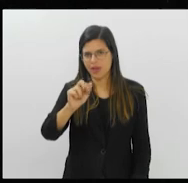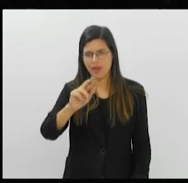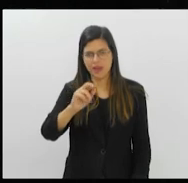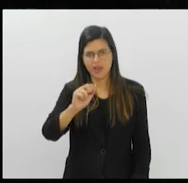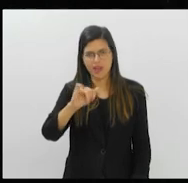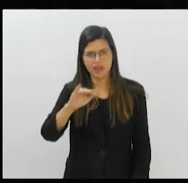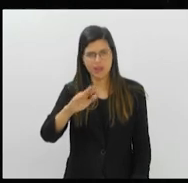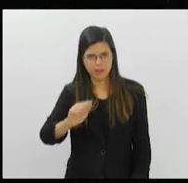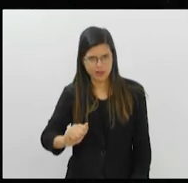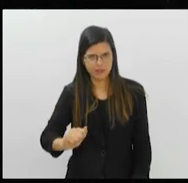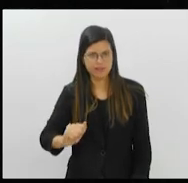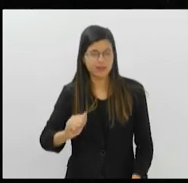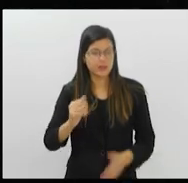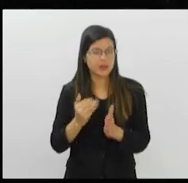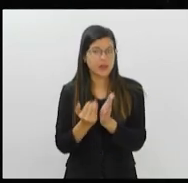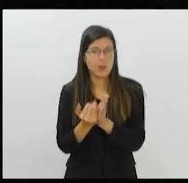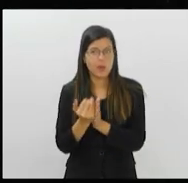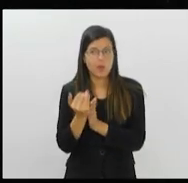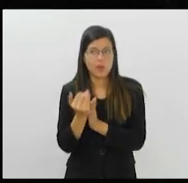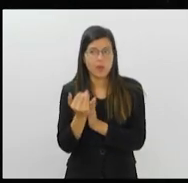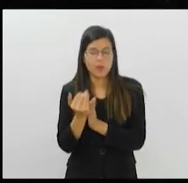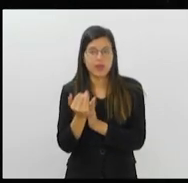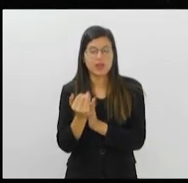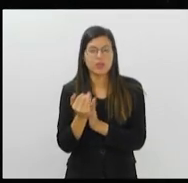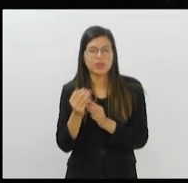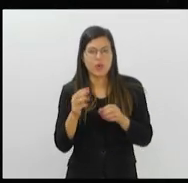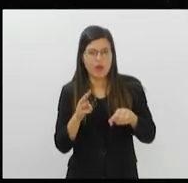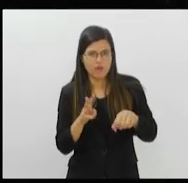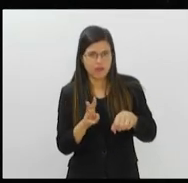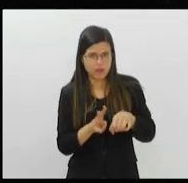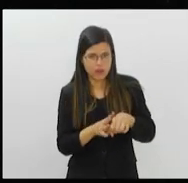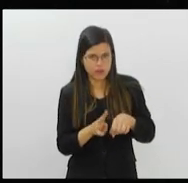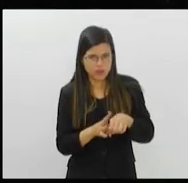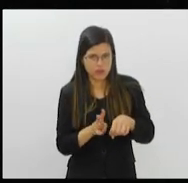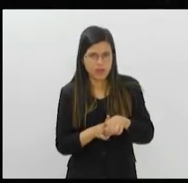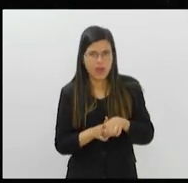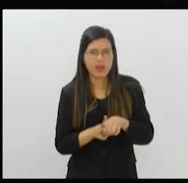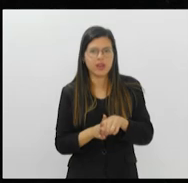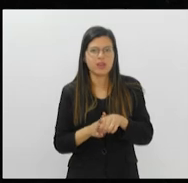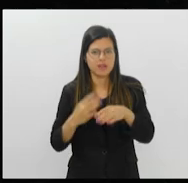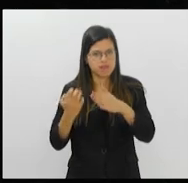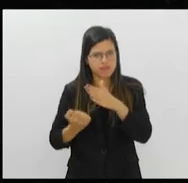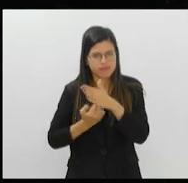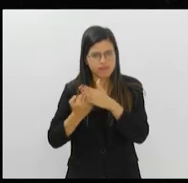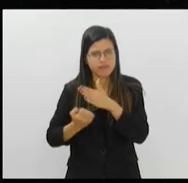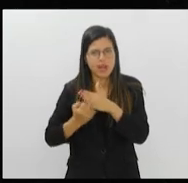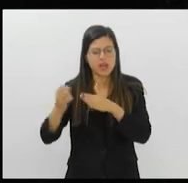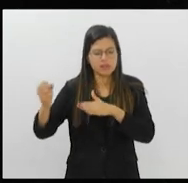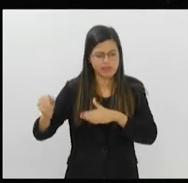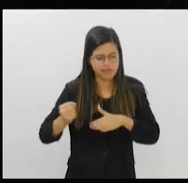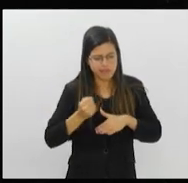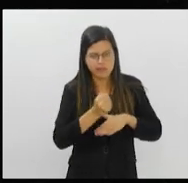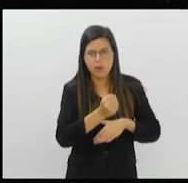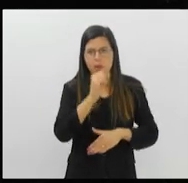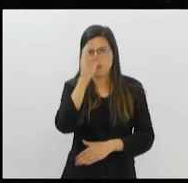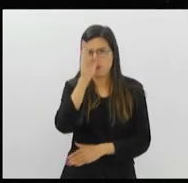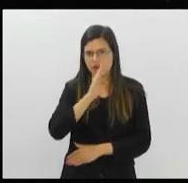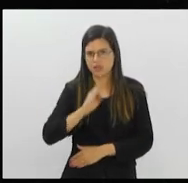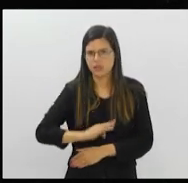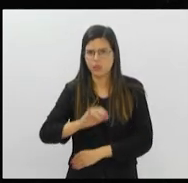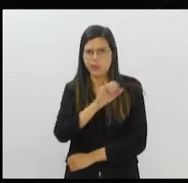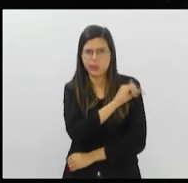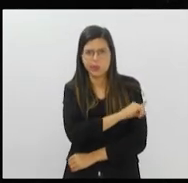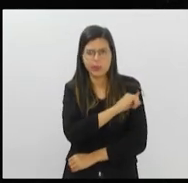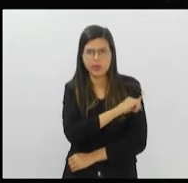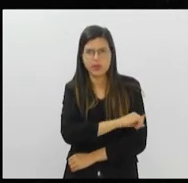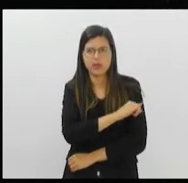início, trazer a Volkswagen para o Brasil e para o Rio de Janeiro, produzir aqui.